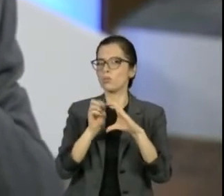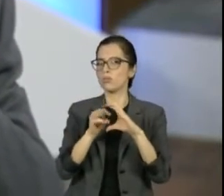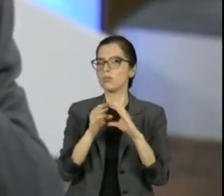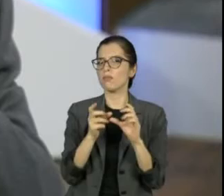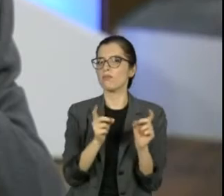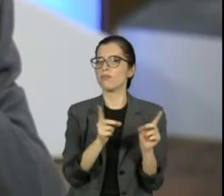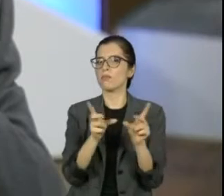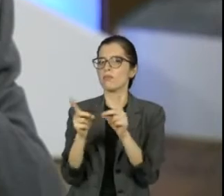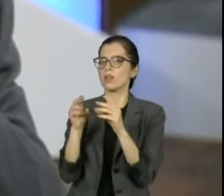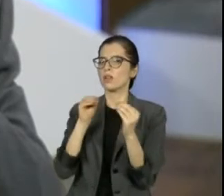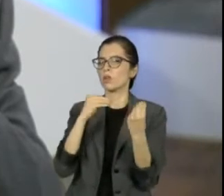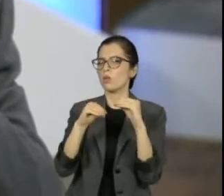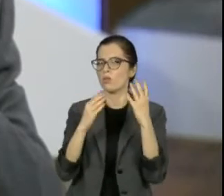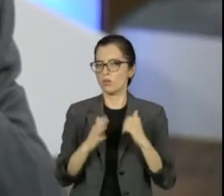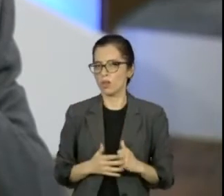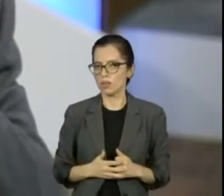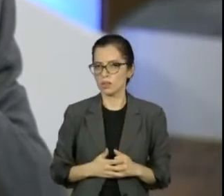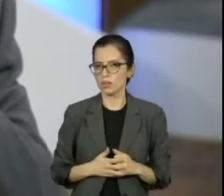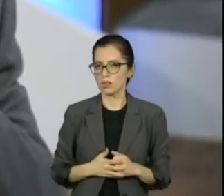Falei, não, futebol.